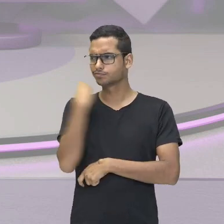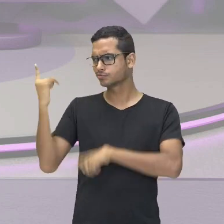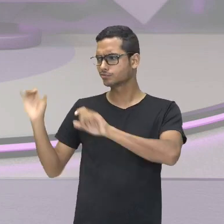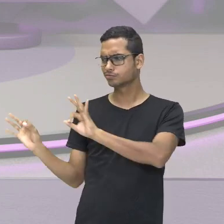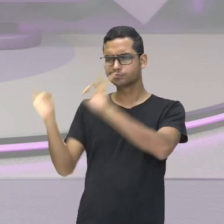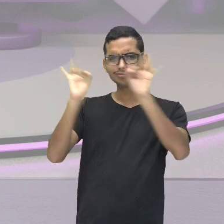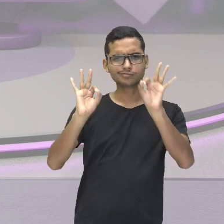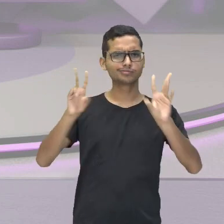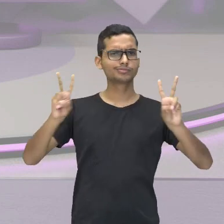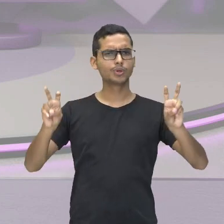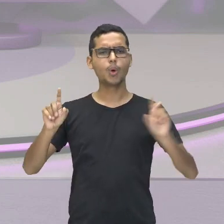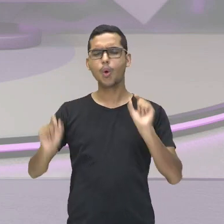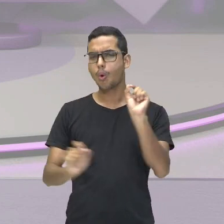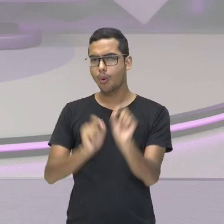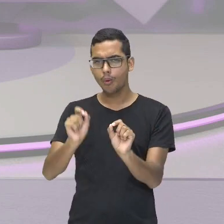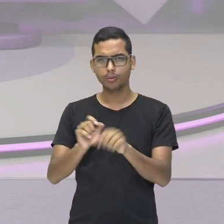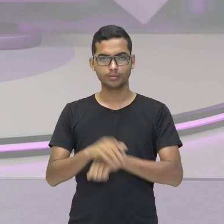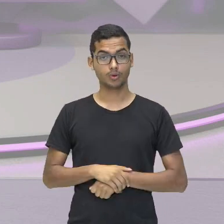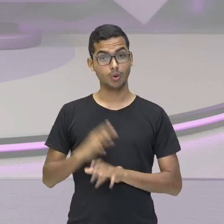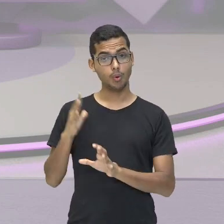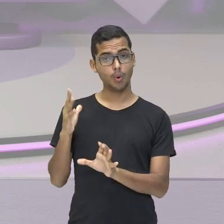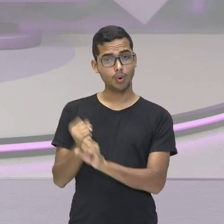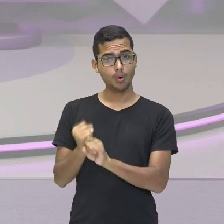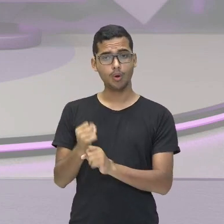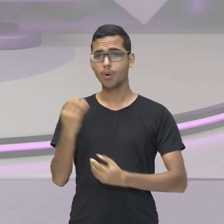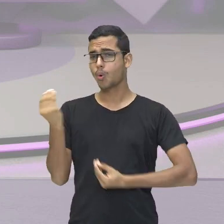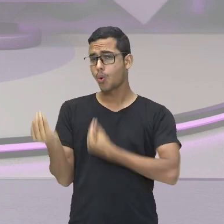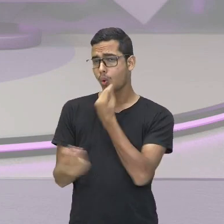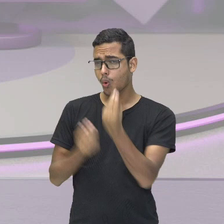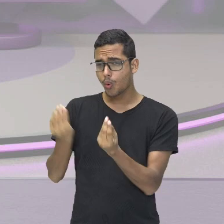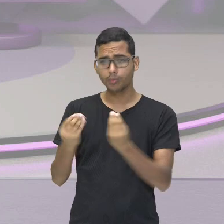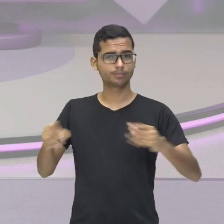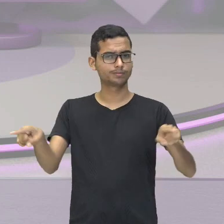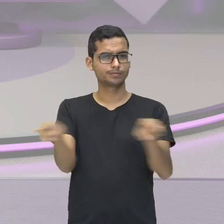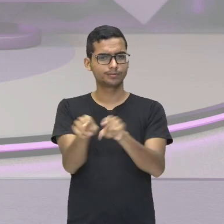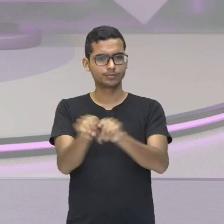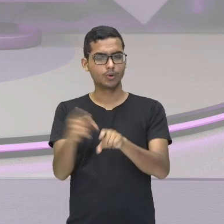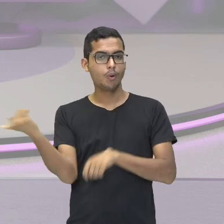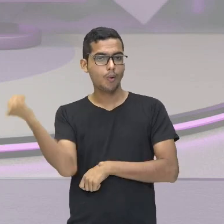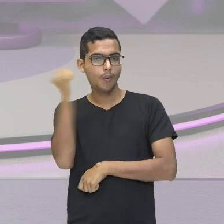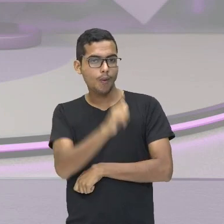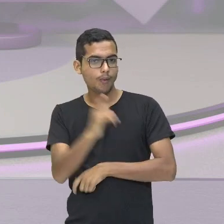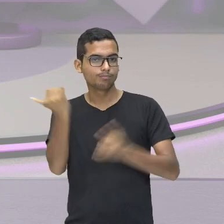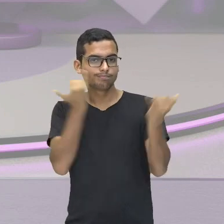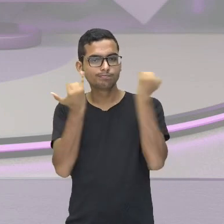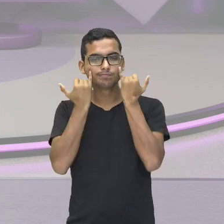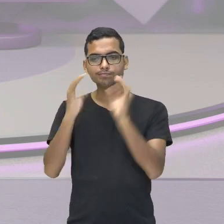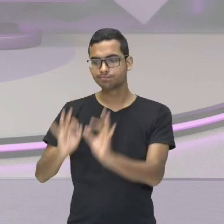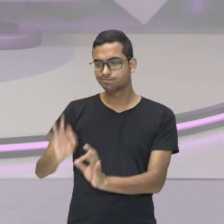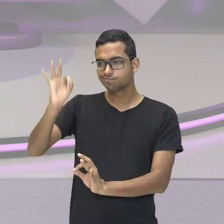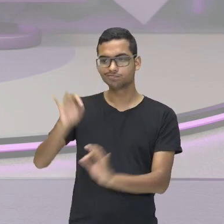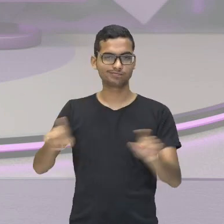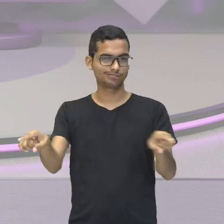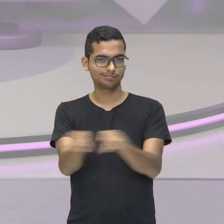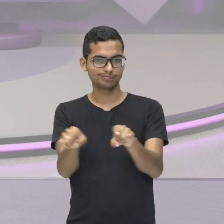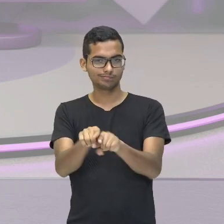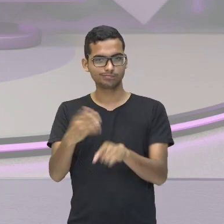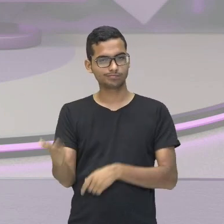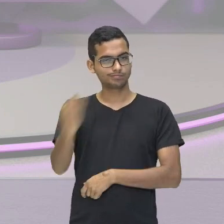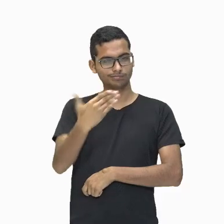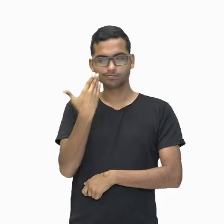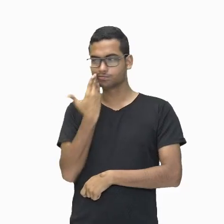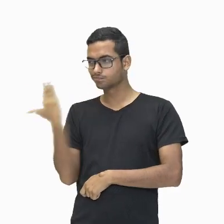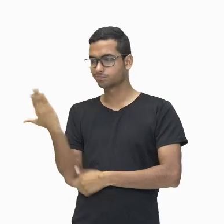vai, então, calcular, né, como é que a gente obtém, então, essas distâncias. Veja comigo, então, na